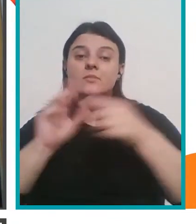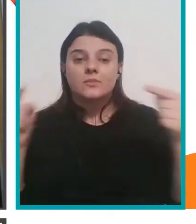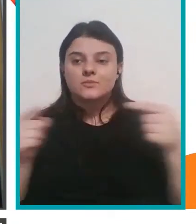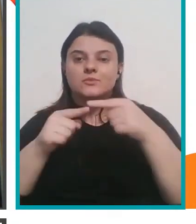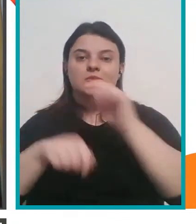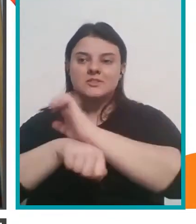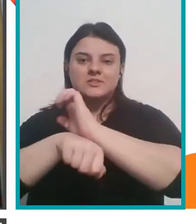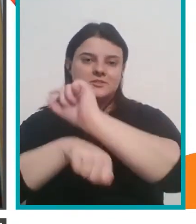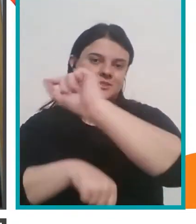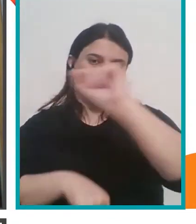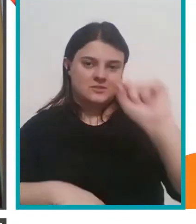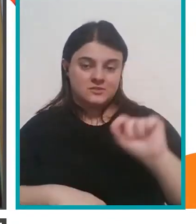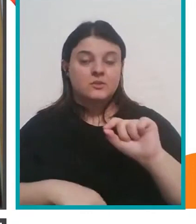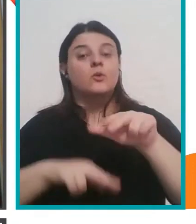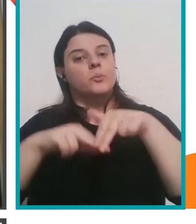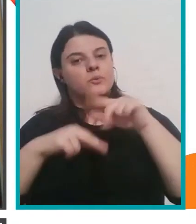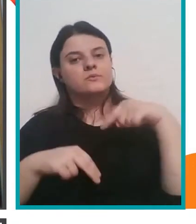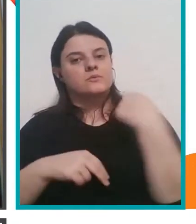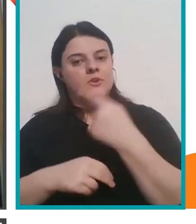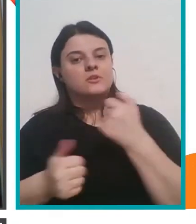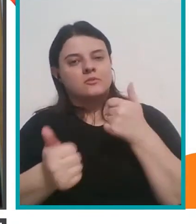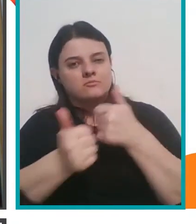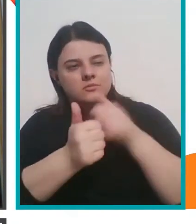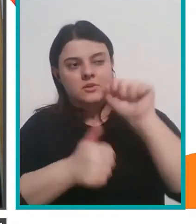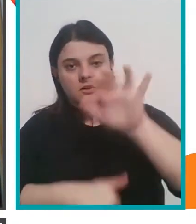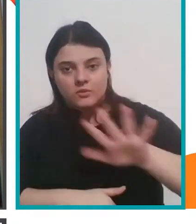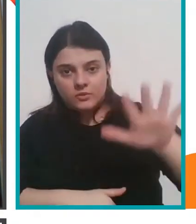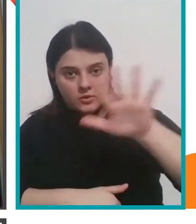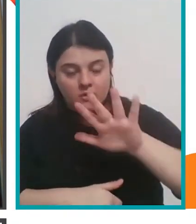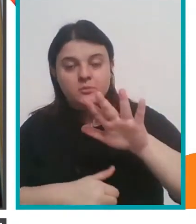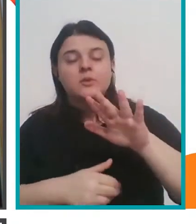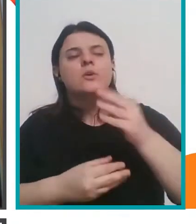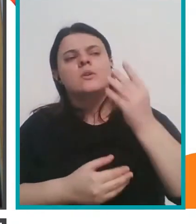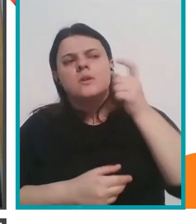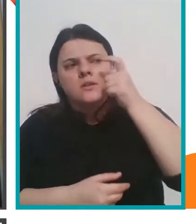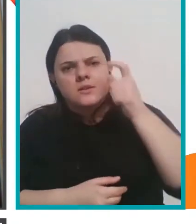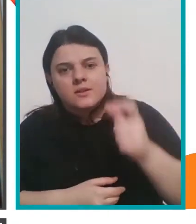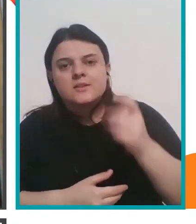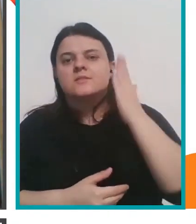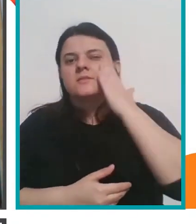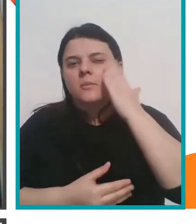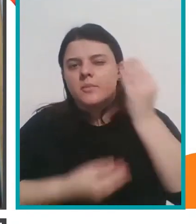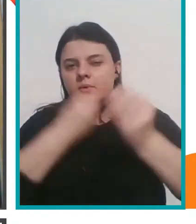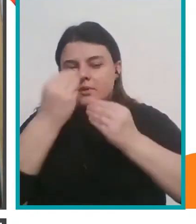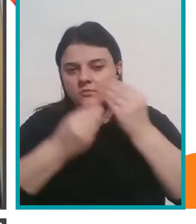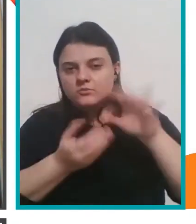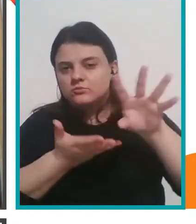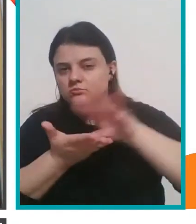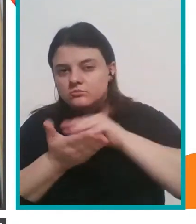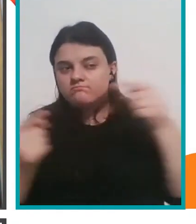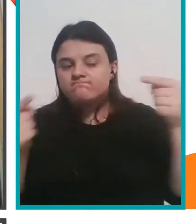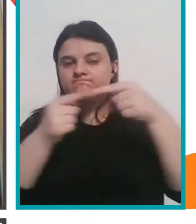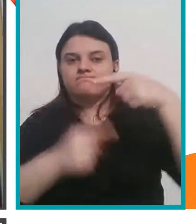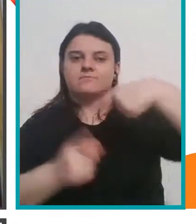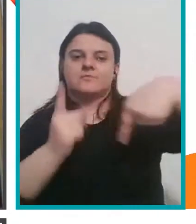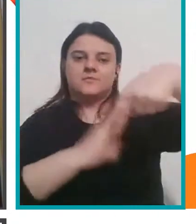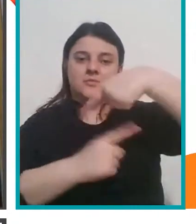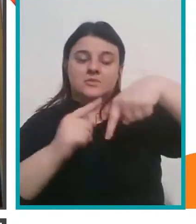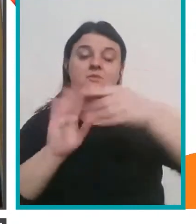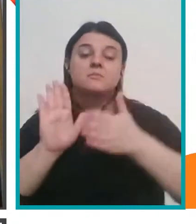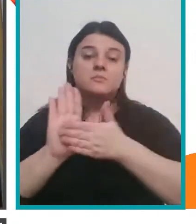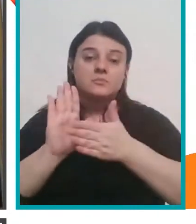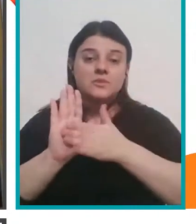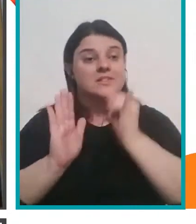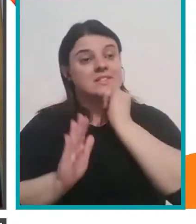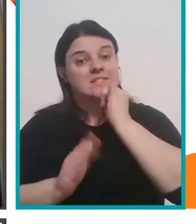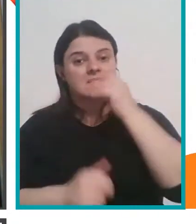e para isso a gente tem se aproximado da União Europeia com esse interesse, né, de estabelecer uma interação baseada nos